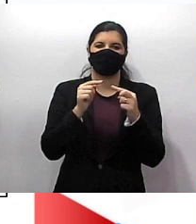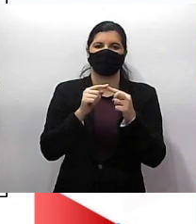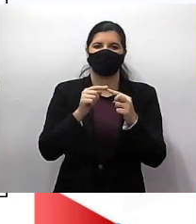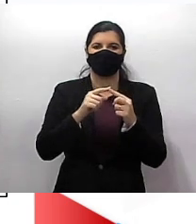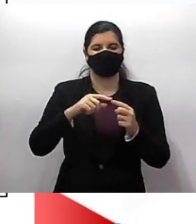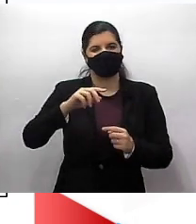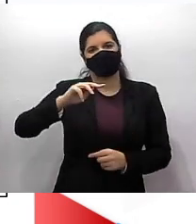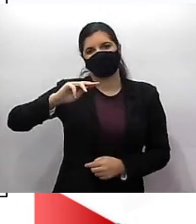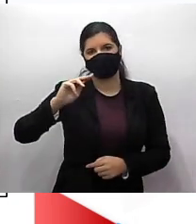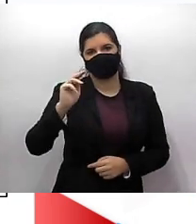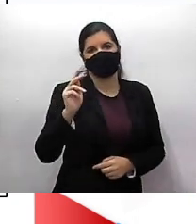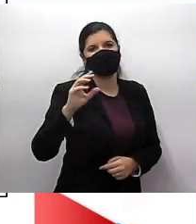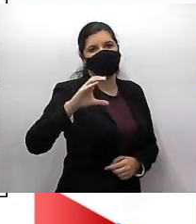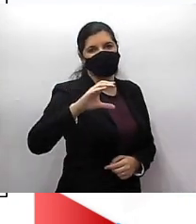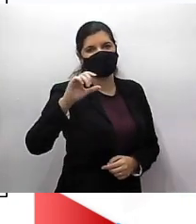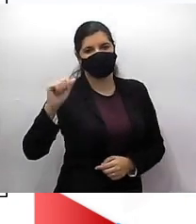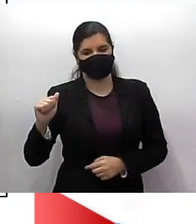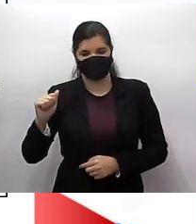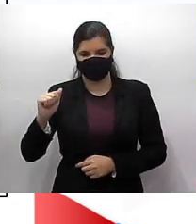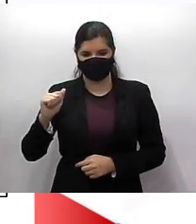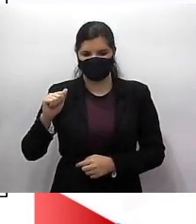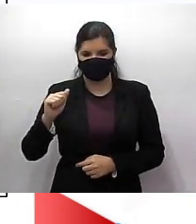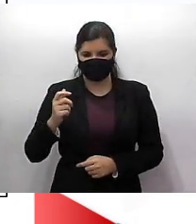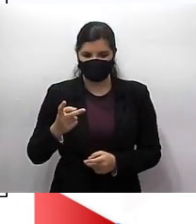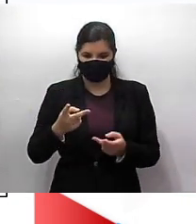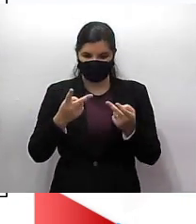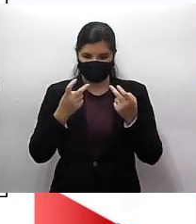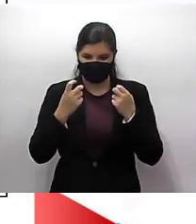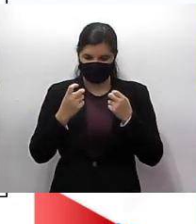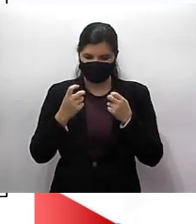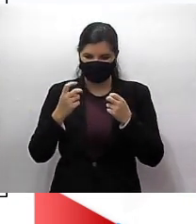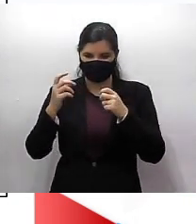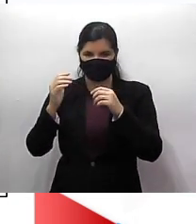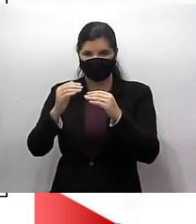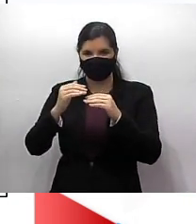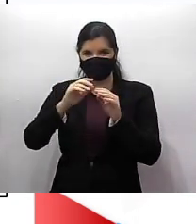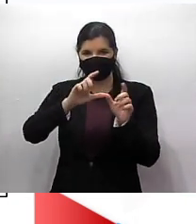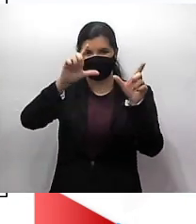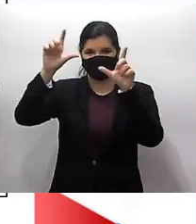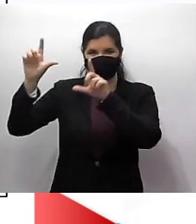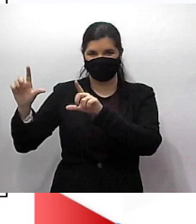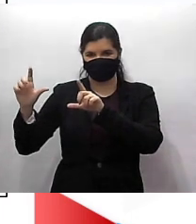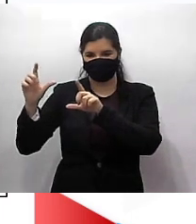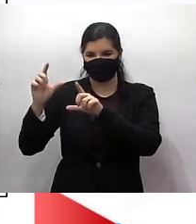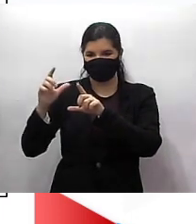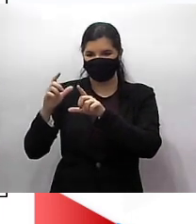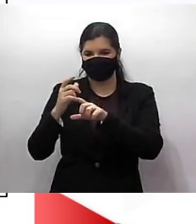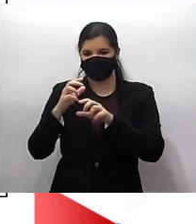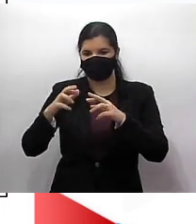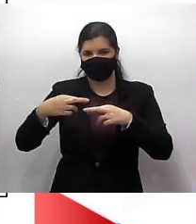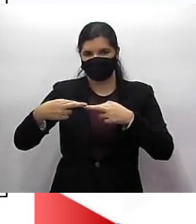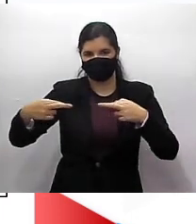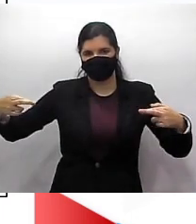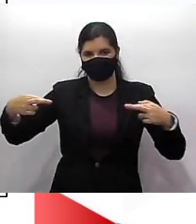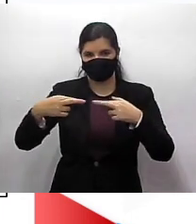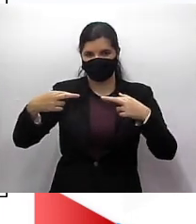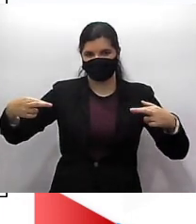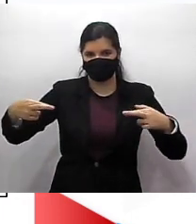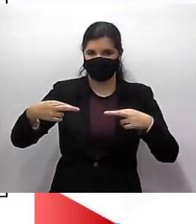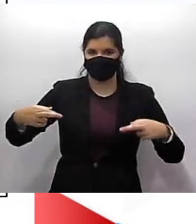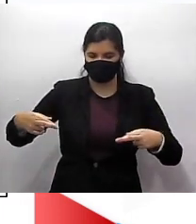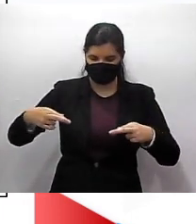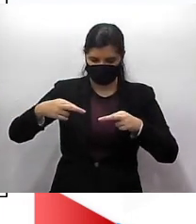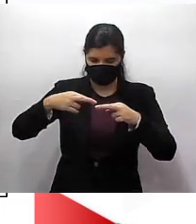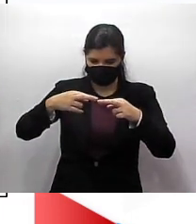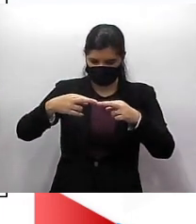aos catetos do triângulo. Ele aí em cima, tá vendo aí na parte superior do teu vídeo? A cordinha aí formando um triângulo.